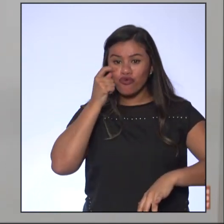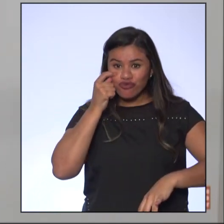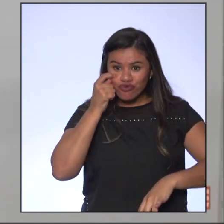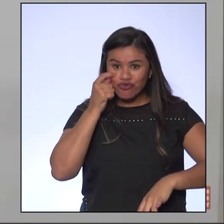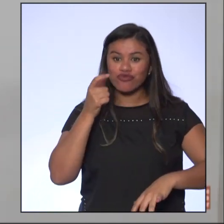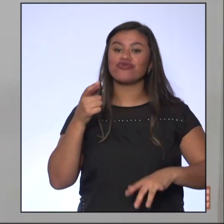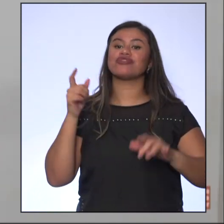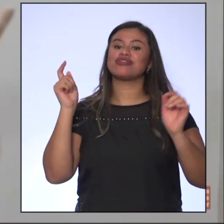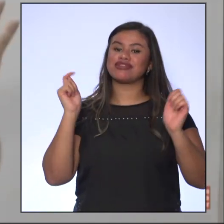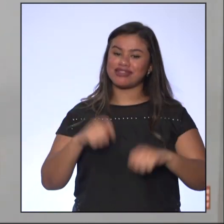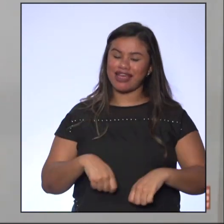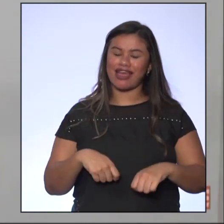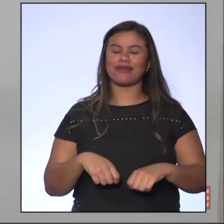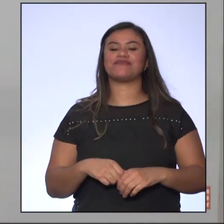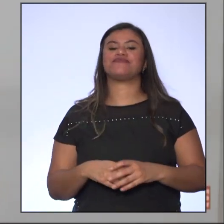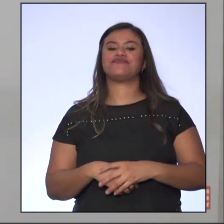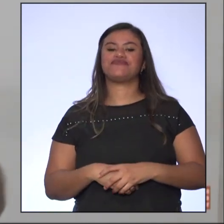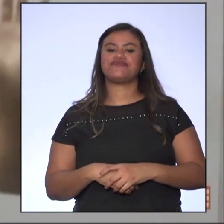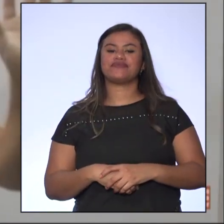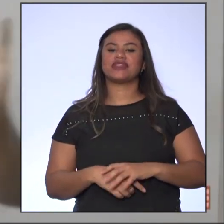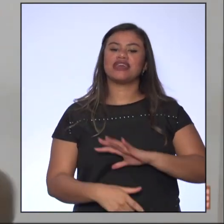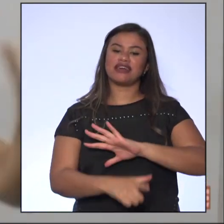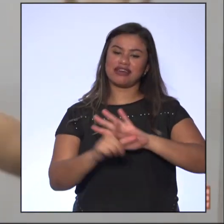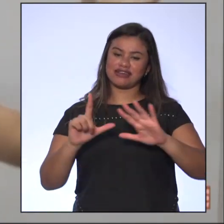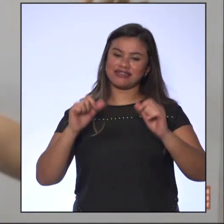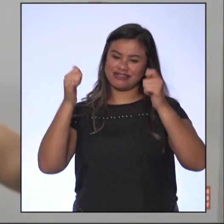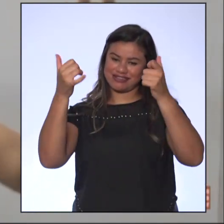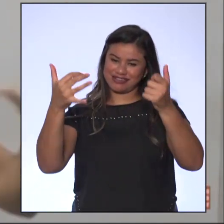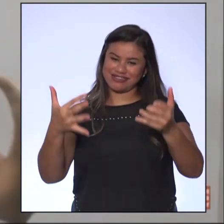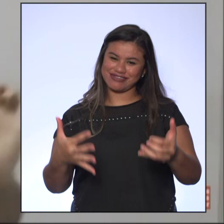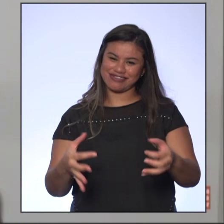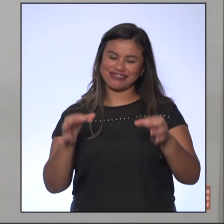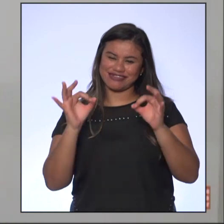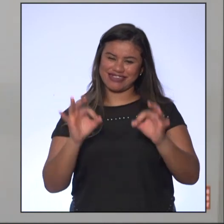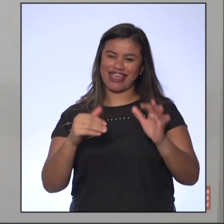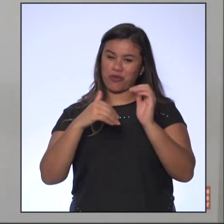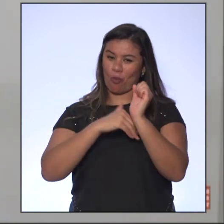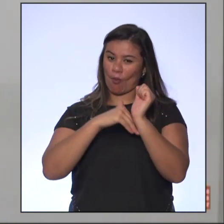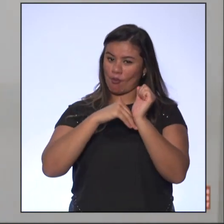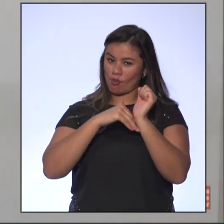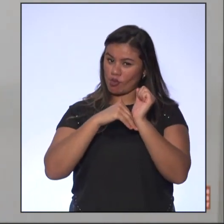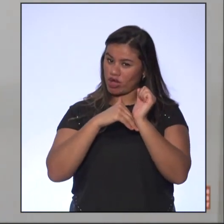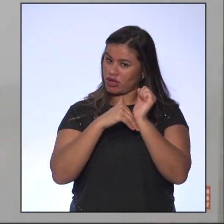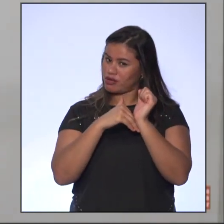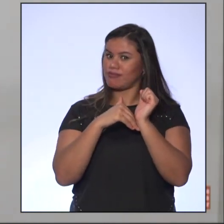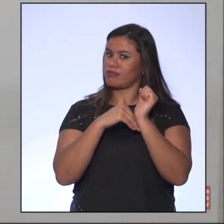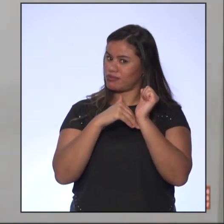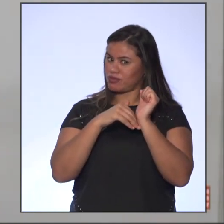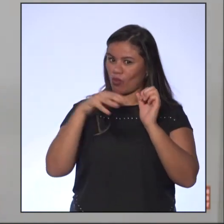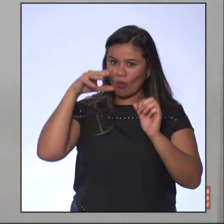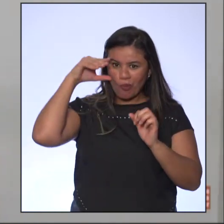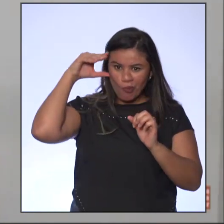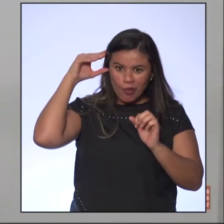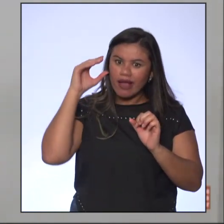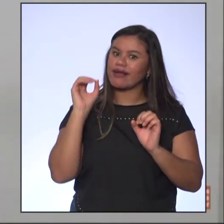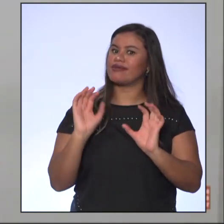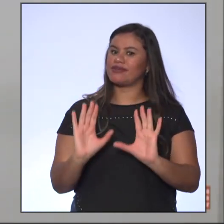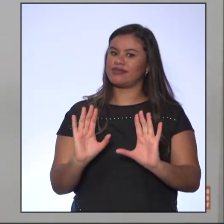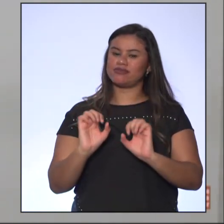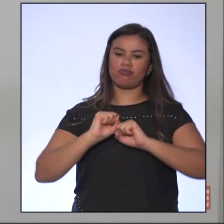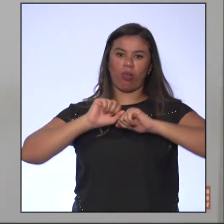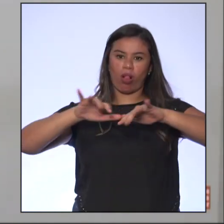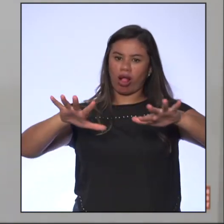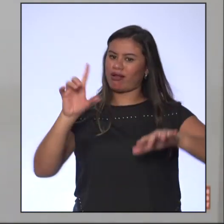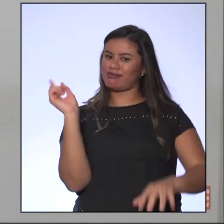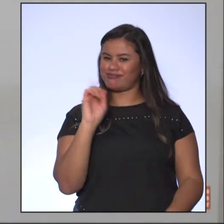você gabaritar. Mas prometo, antes de encerrar a aula, vou te contar o segredo aí. Olha, mas só entre a gente, tá? Não vai espalhar para geral. Então,